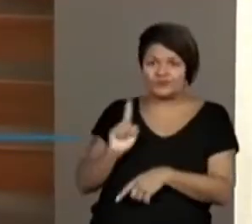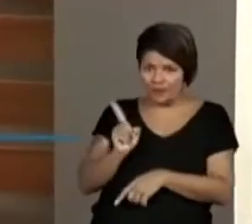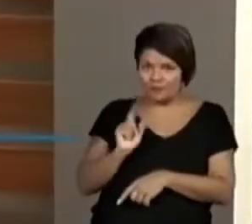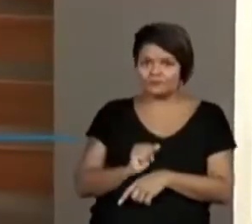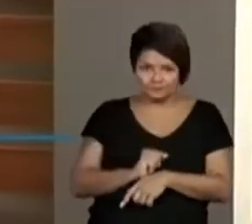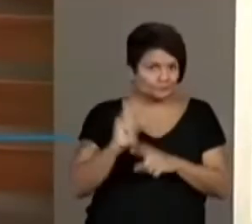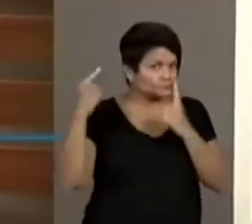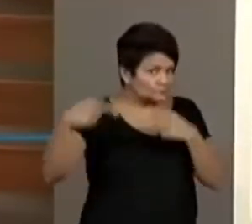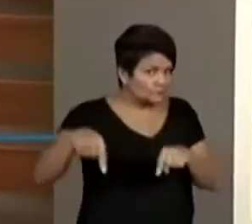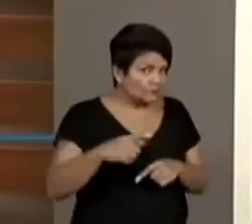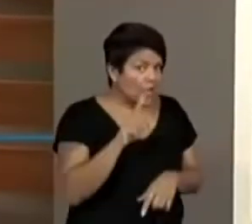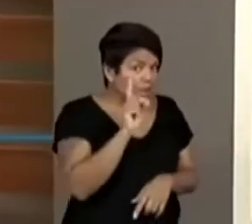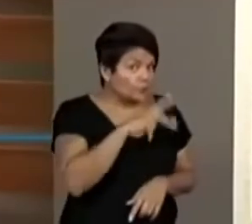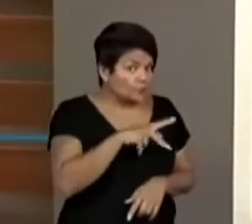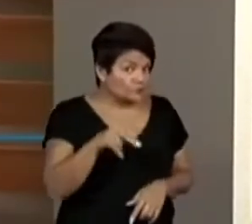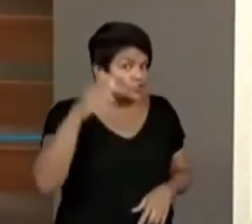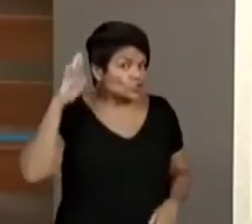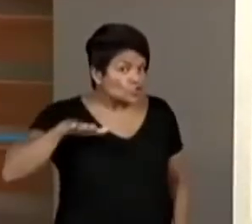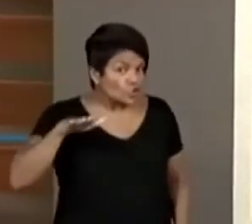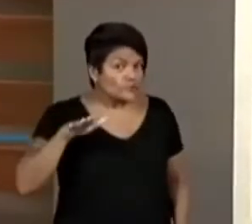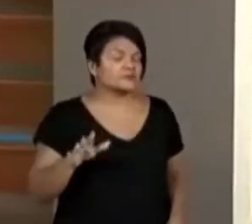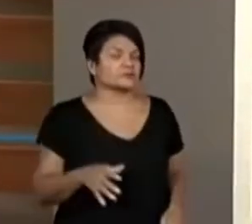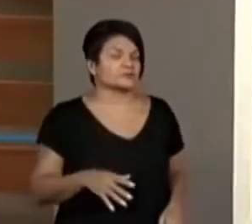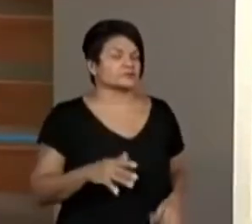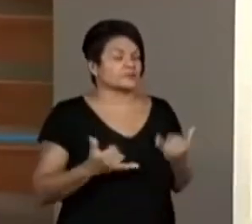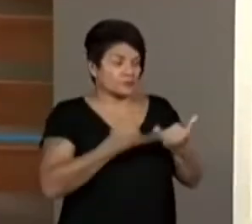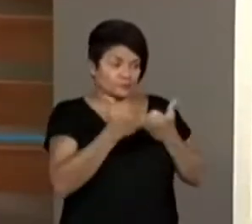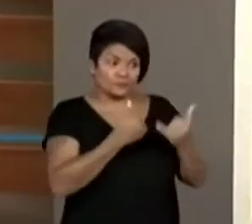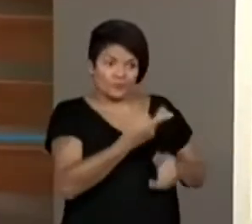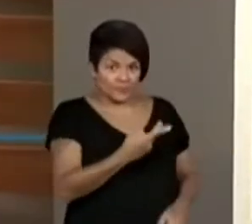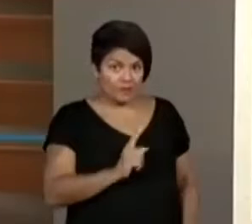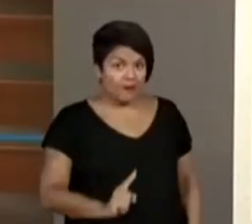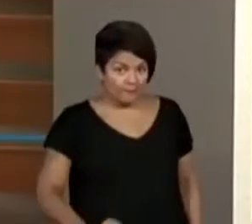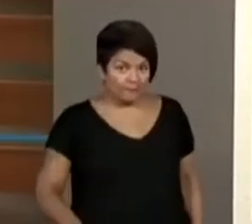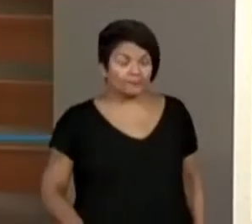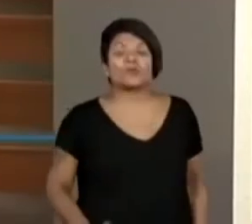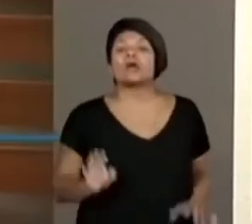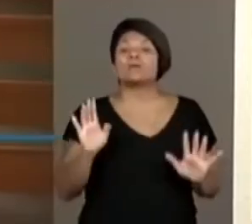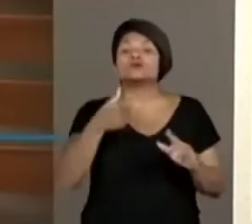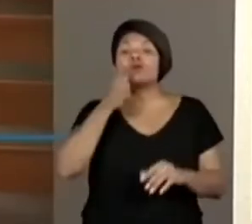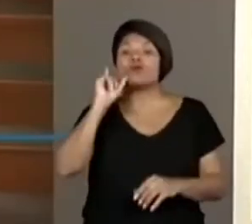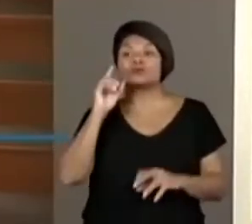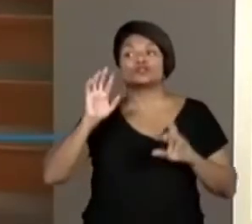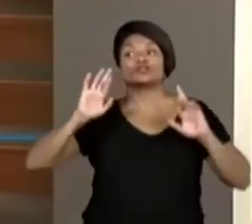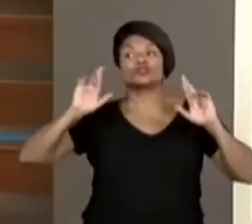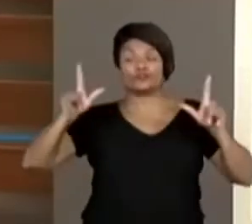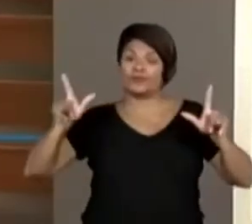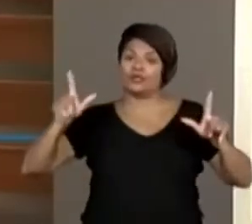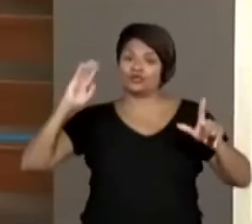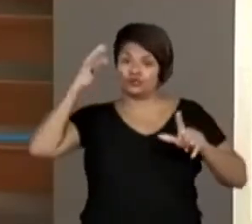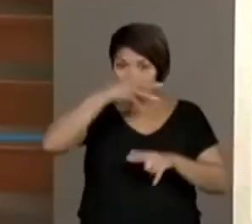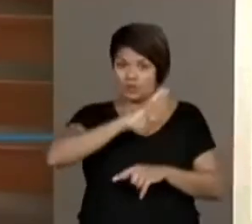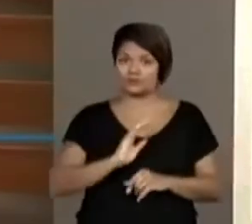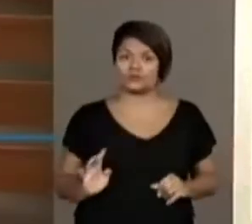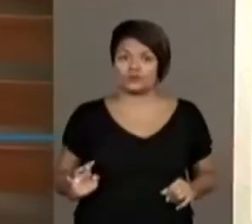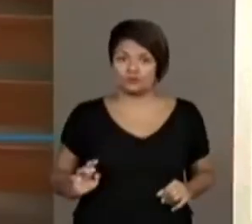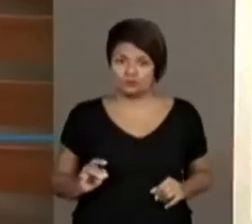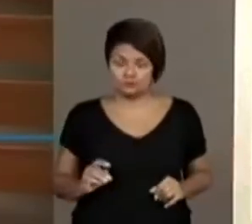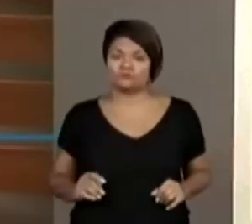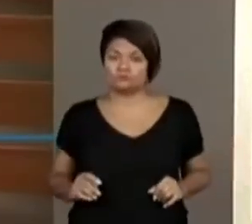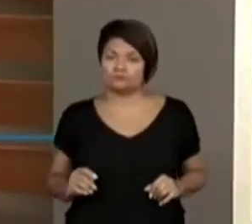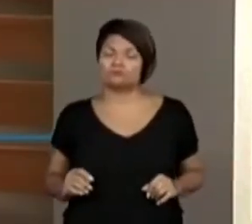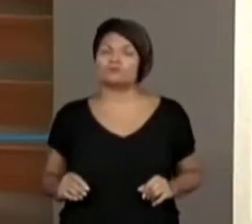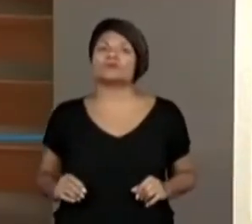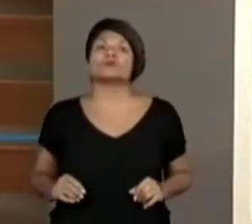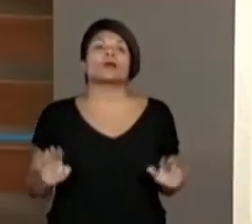brincar? Só que aí a brincadeira vai ser um pouquinho diferente da que foi ontem com o professor Joelso. Mas primeiro eu preciso saber as